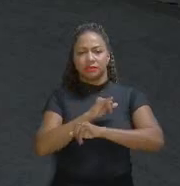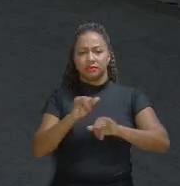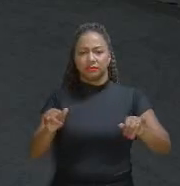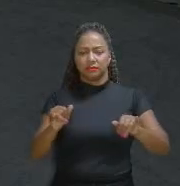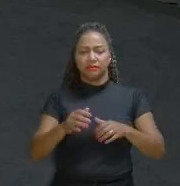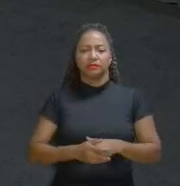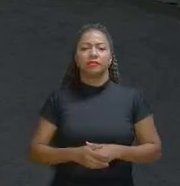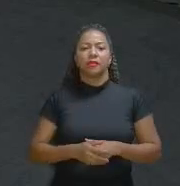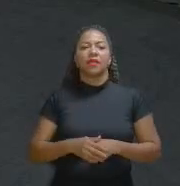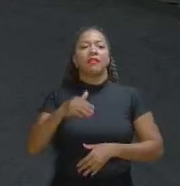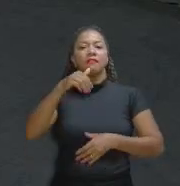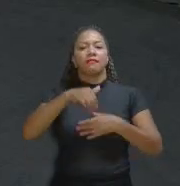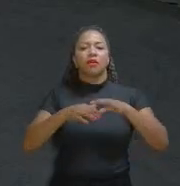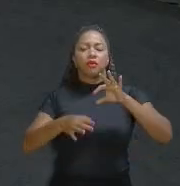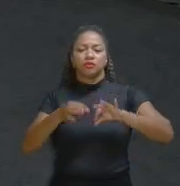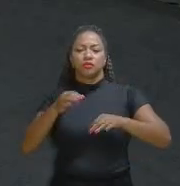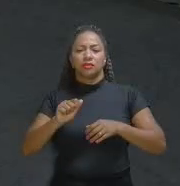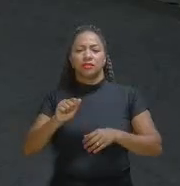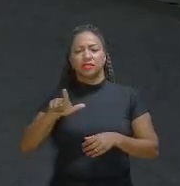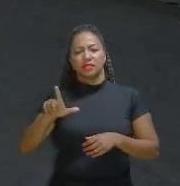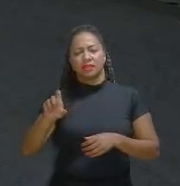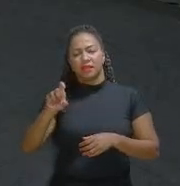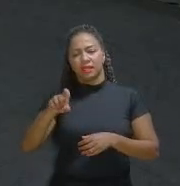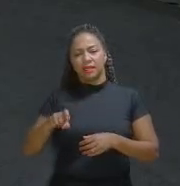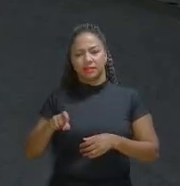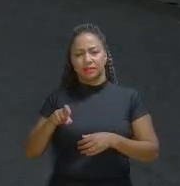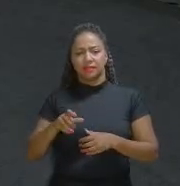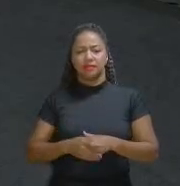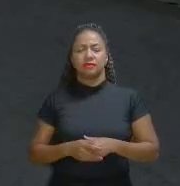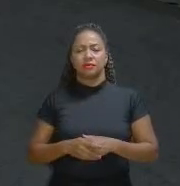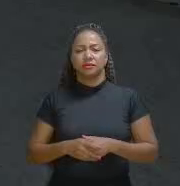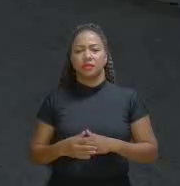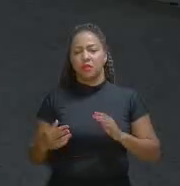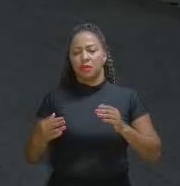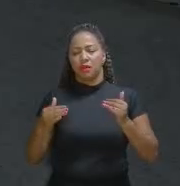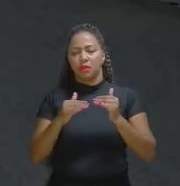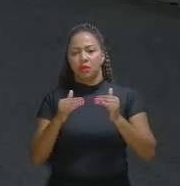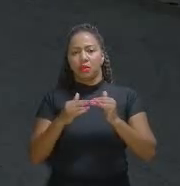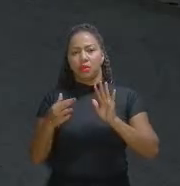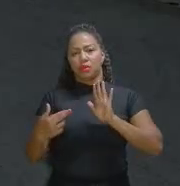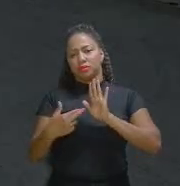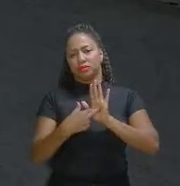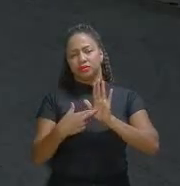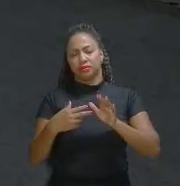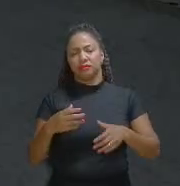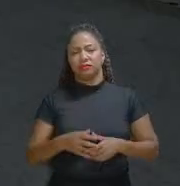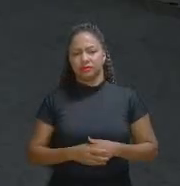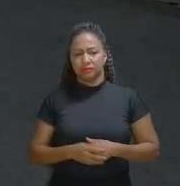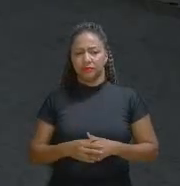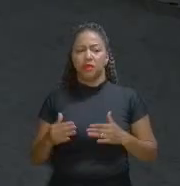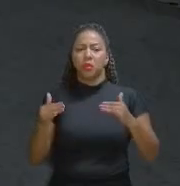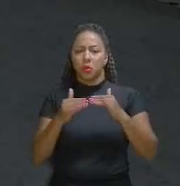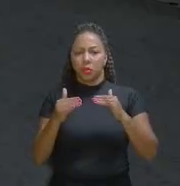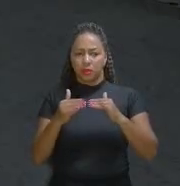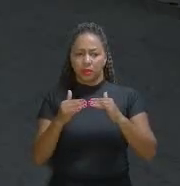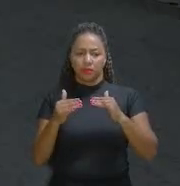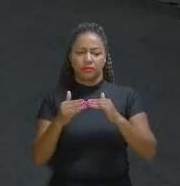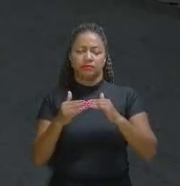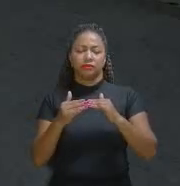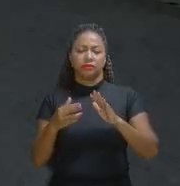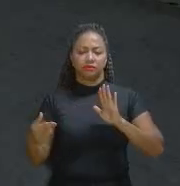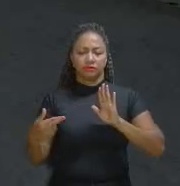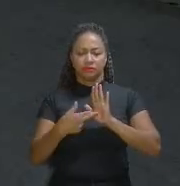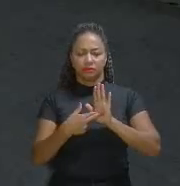vota o juiz Alex Lamy? Acompanhe o relator, senhor presidente. Juiz Normande Souza. Eu também vou